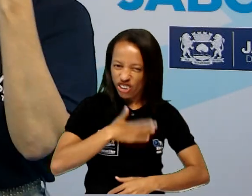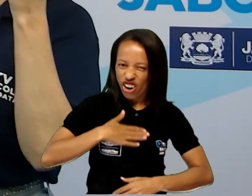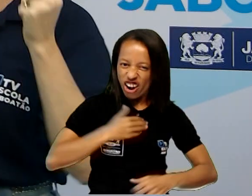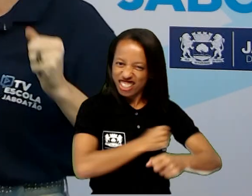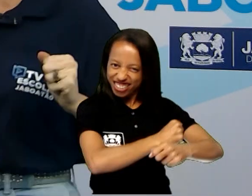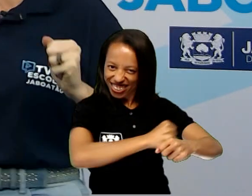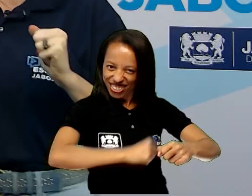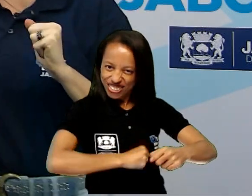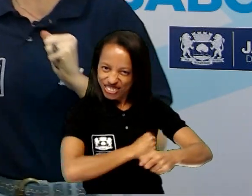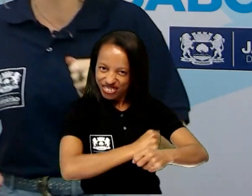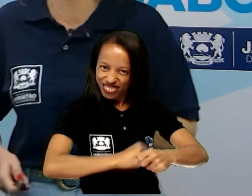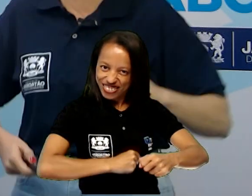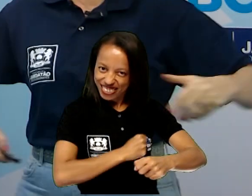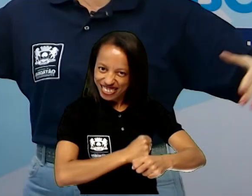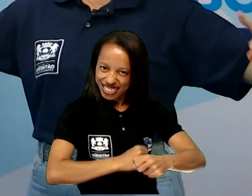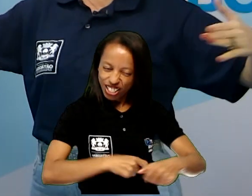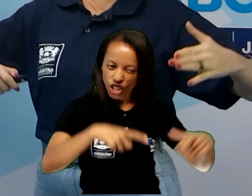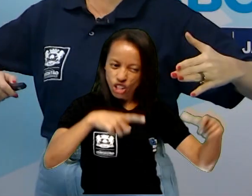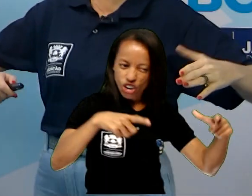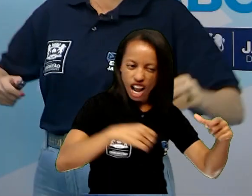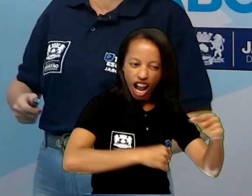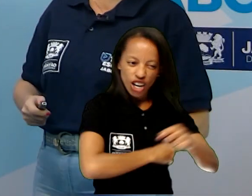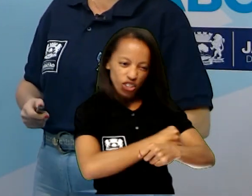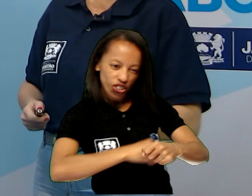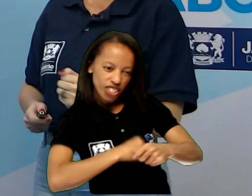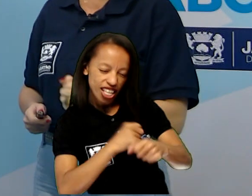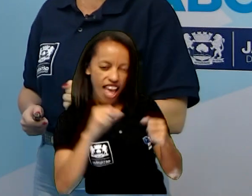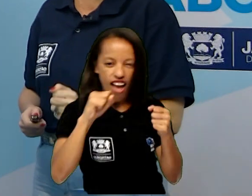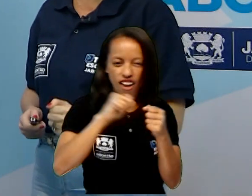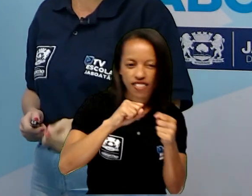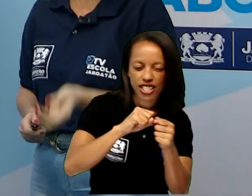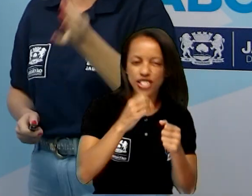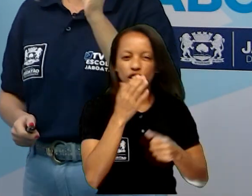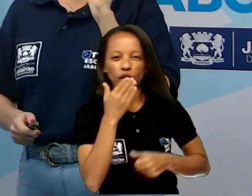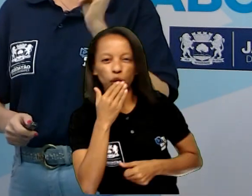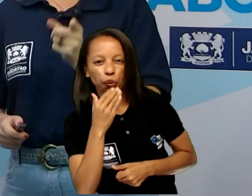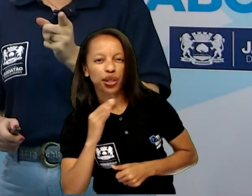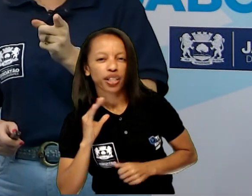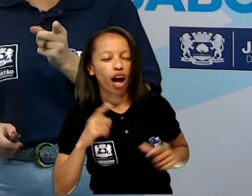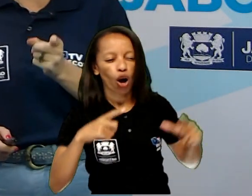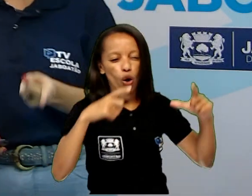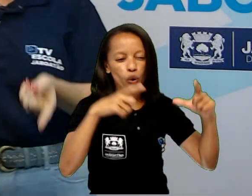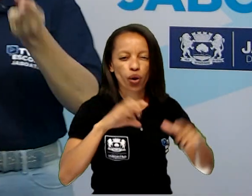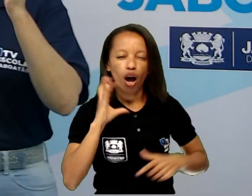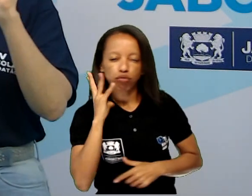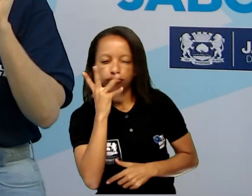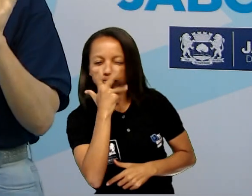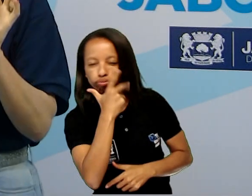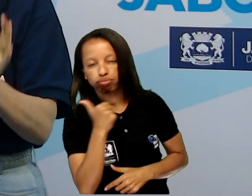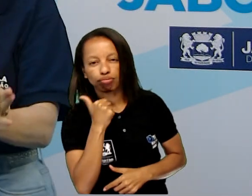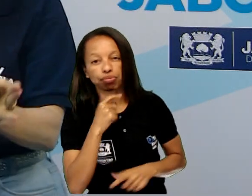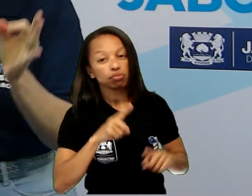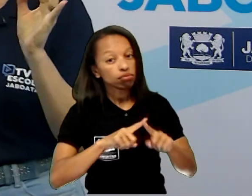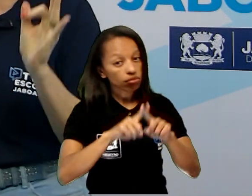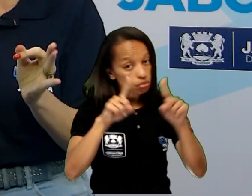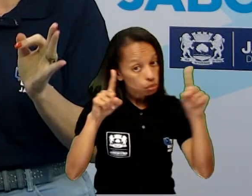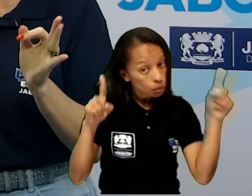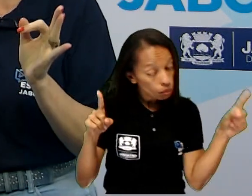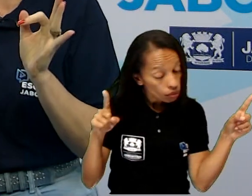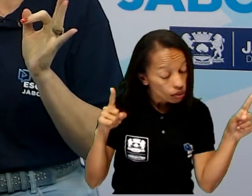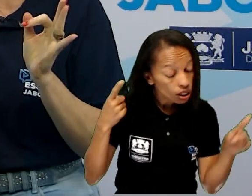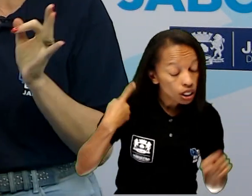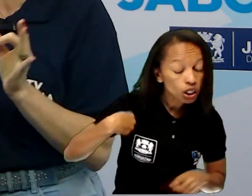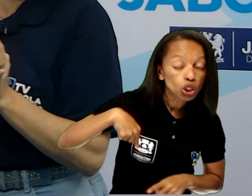Lugar de cozinhar, fazer comidinha, tá todo mundo junto. Que lugar maravilhoso! Mas a gente tem muitas formas